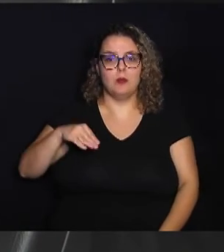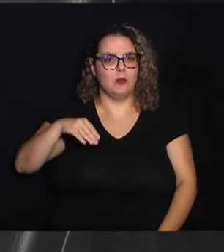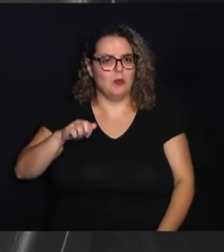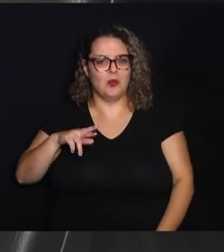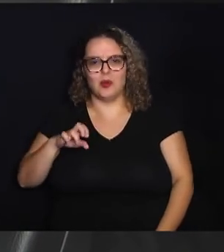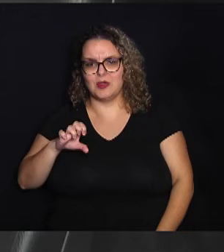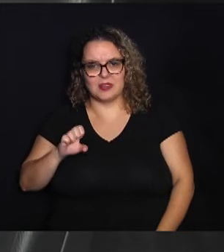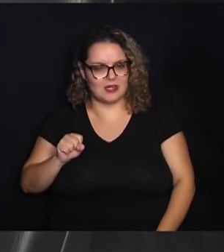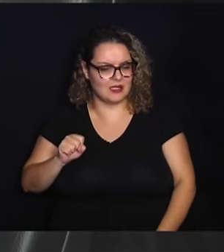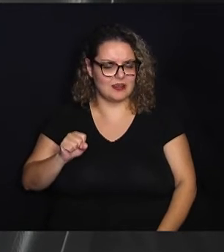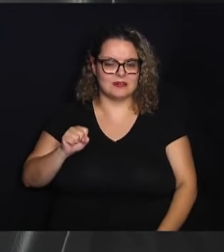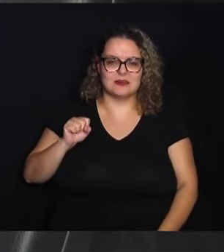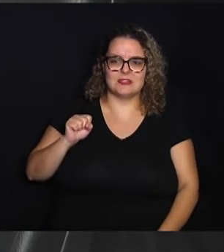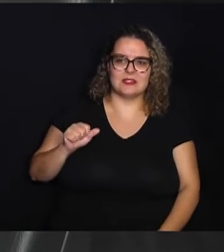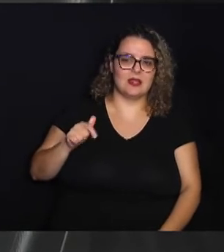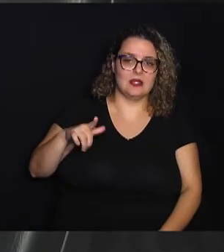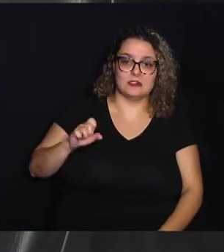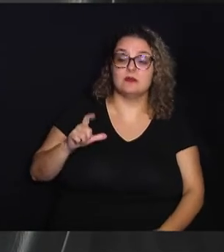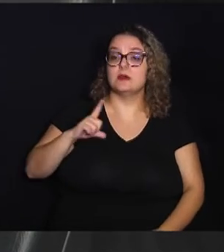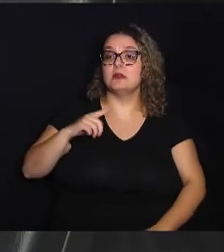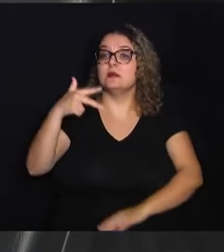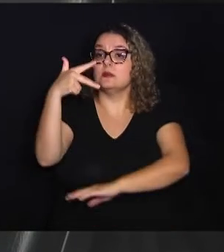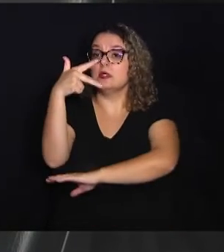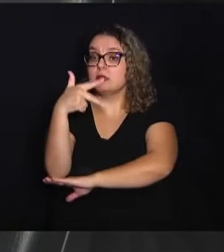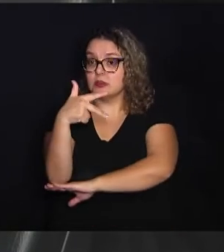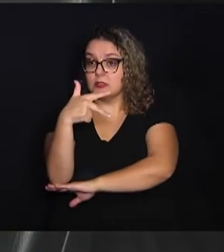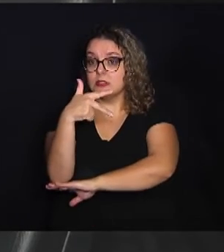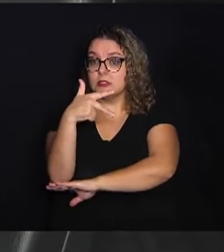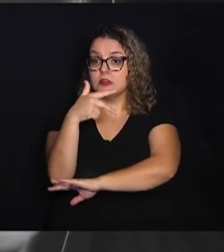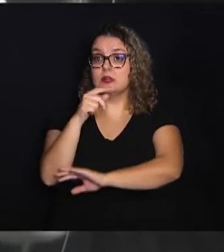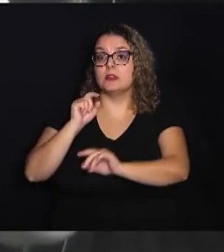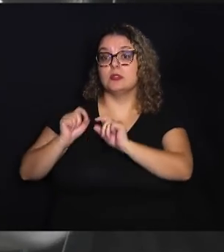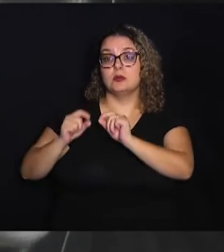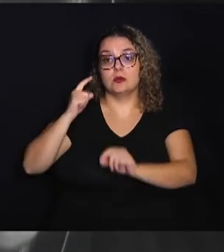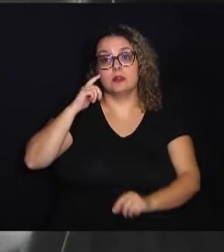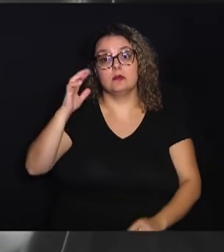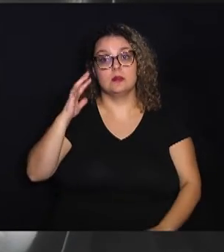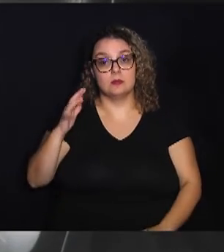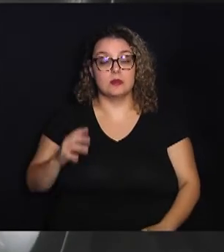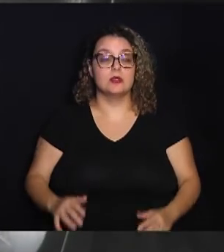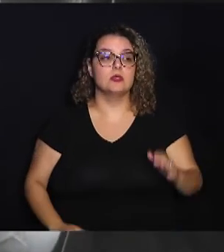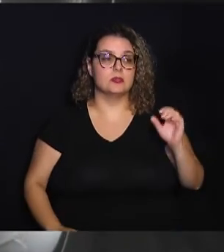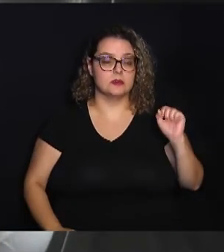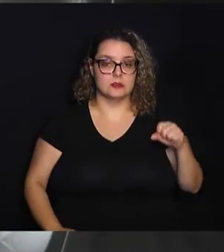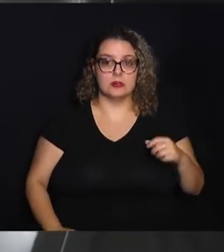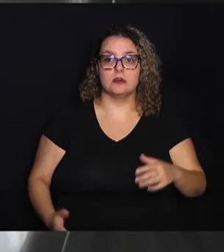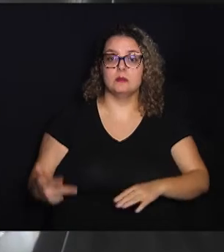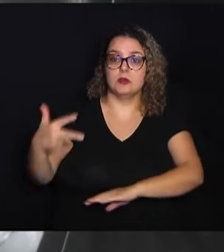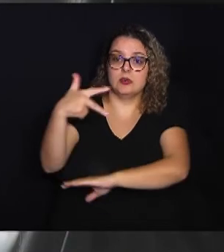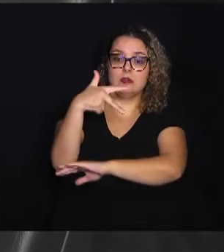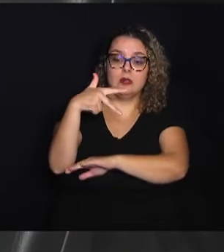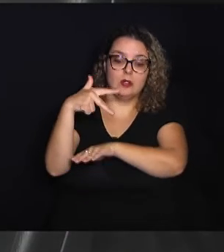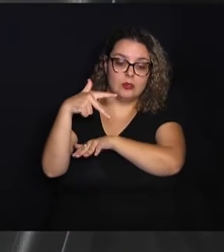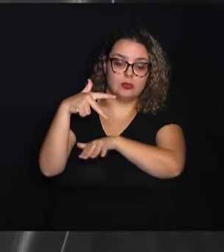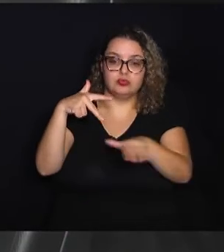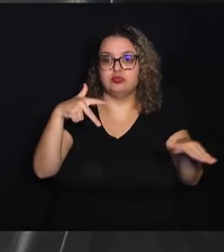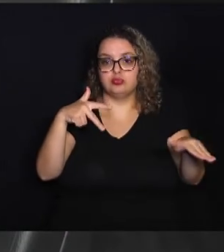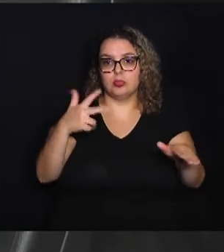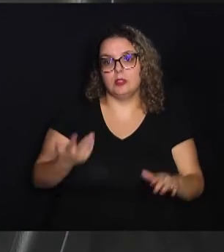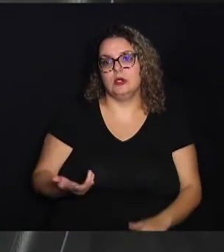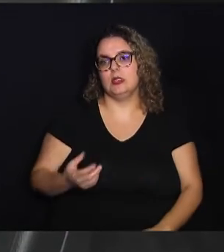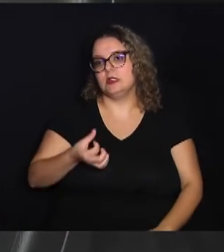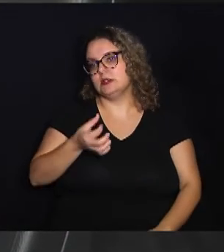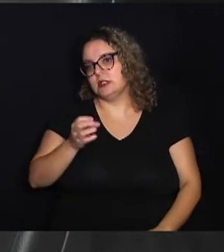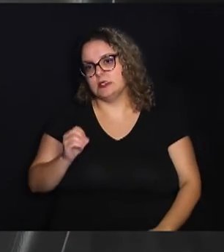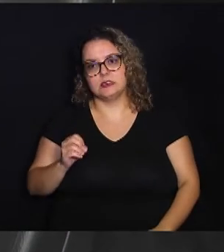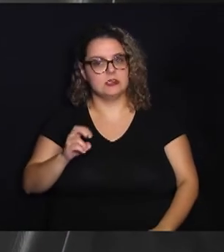você passar vai ter uma câmera de radar. Tá. Sempre o que a gente está pensando, essa câmera está me filmando, porque se eu passar na velocidade, né, de